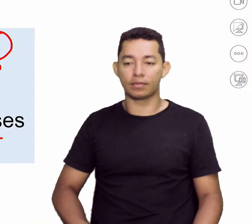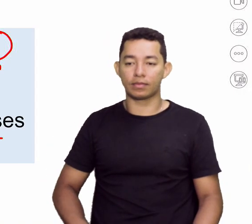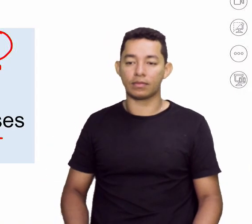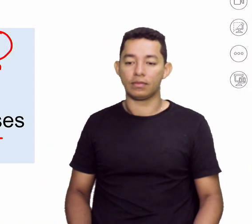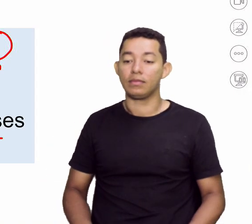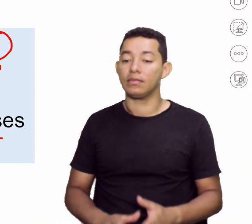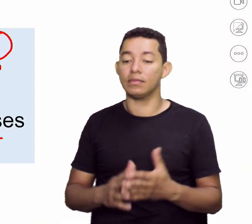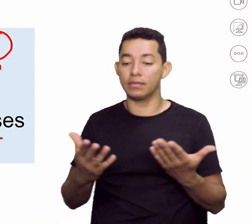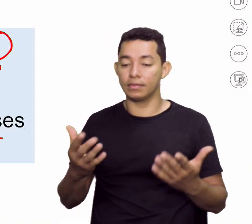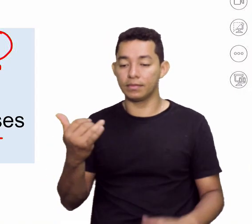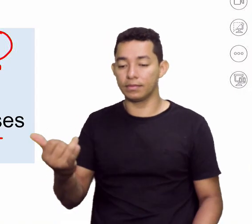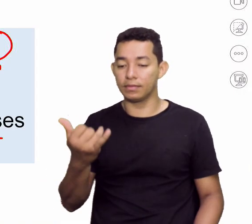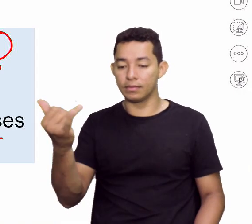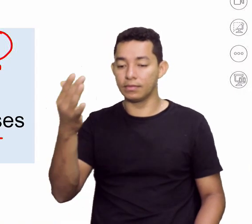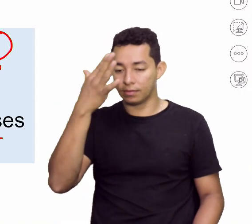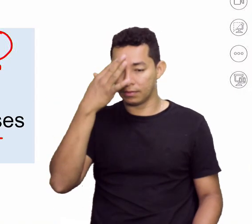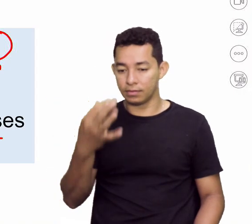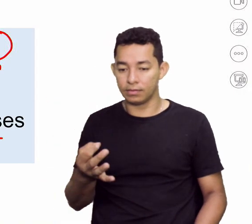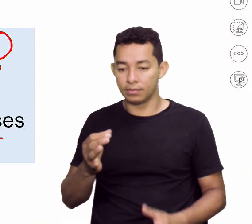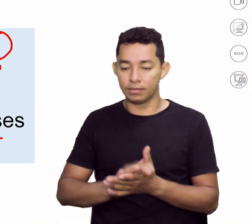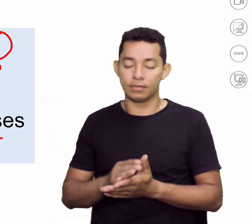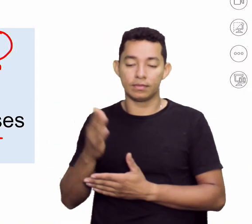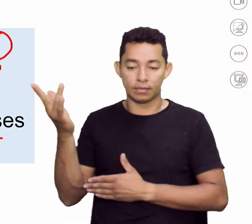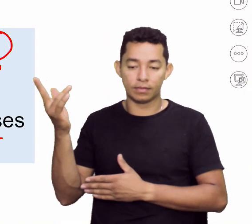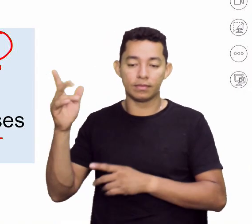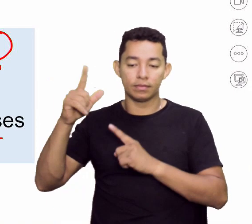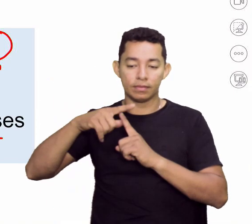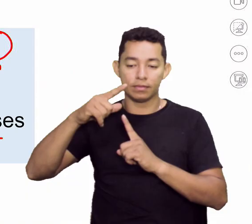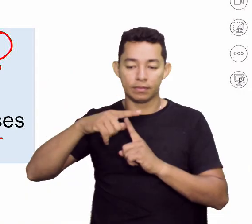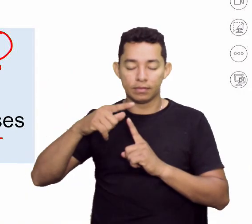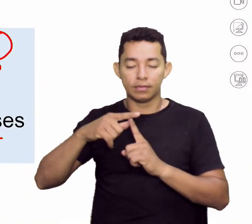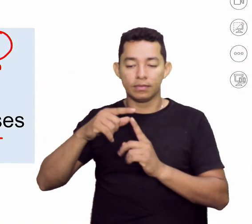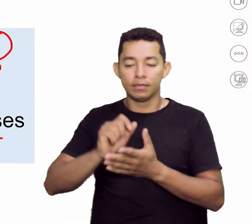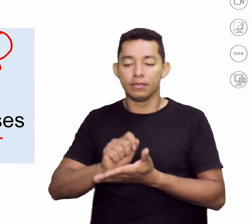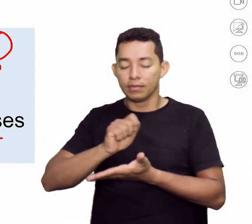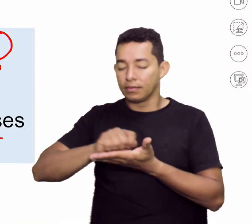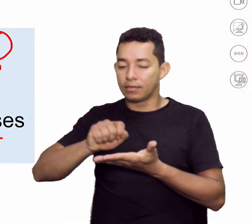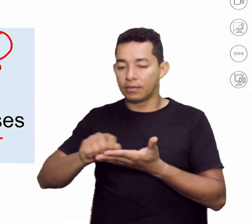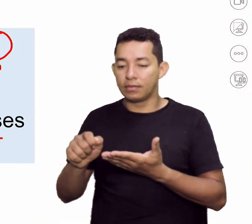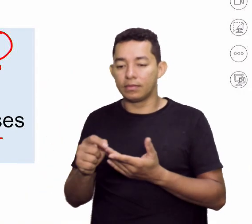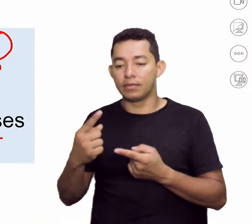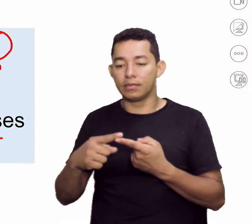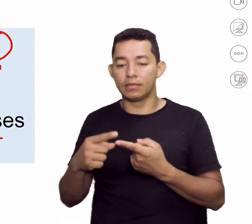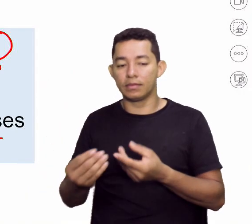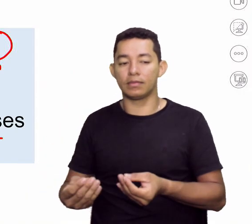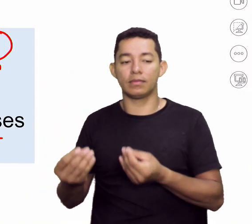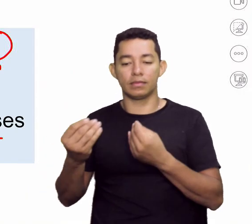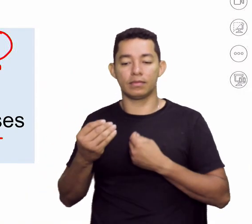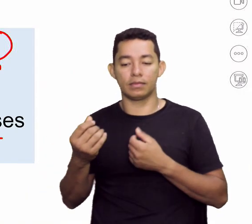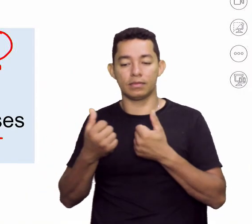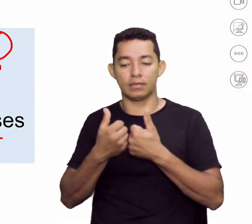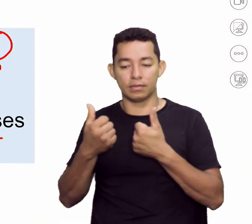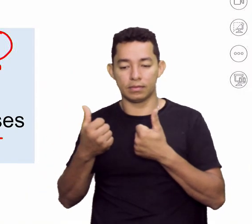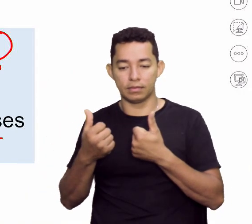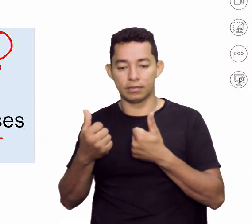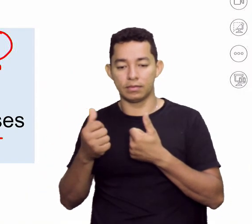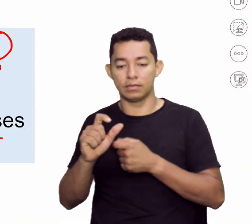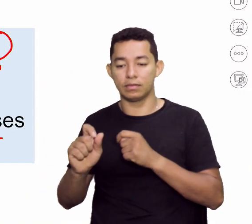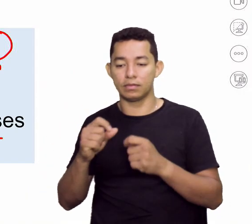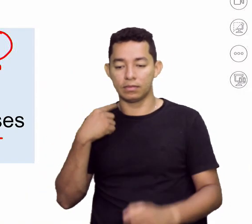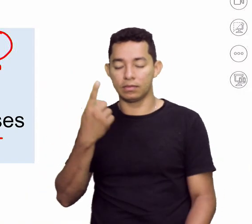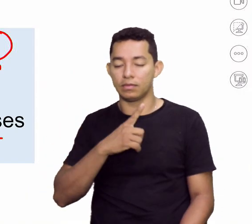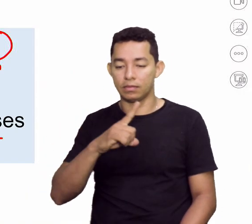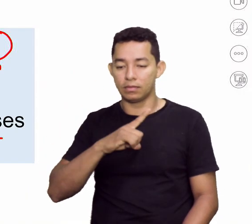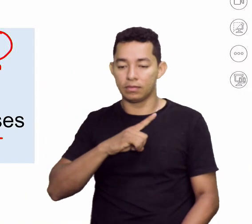importante a compreensão dos hieróglifos, porque vai nos dando, mais ou menos, uma grande proximidade do que a gente